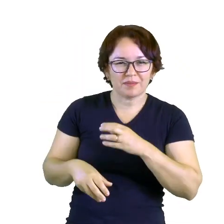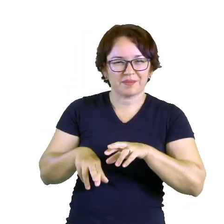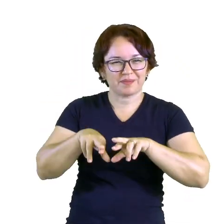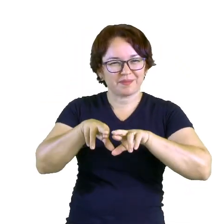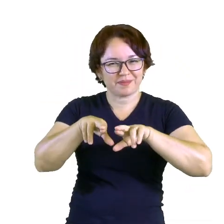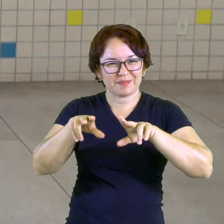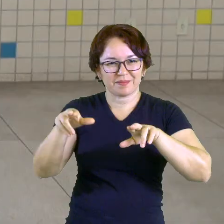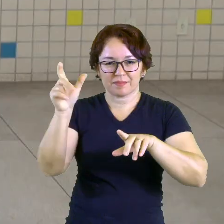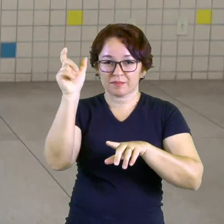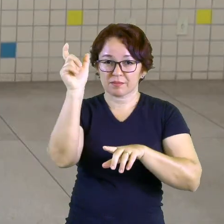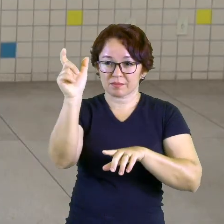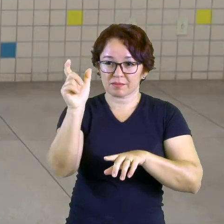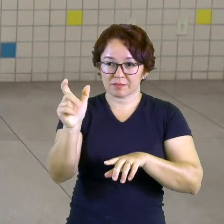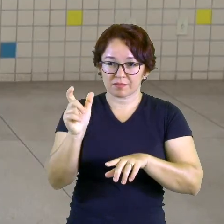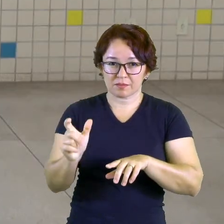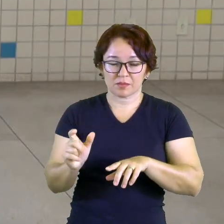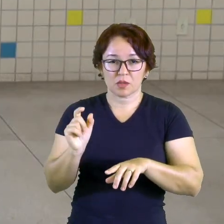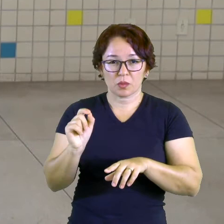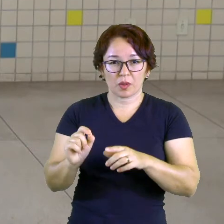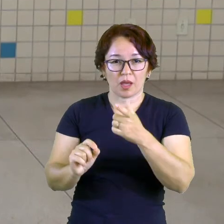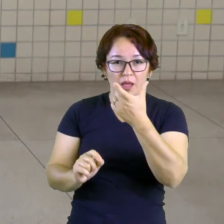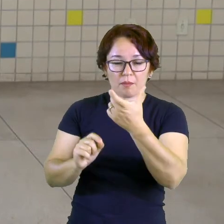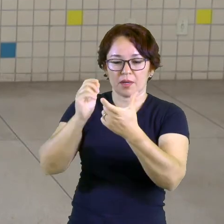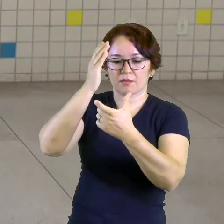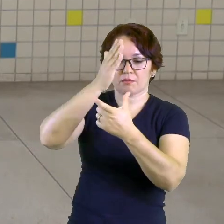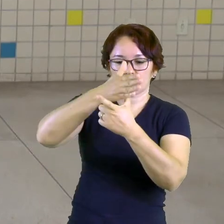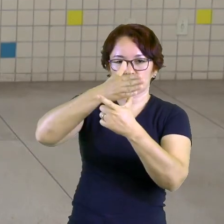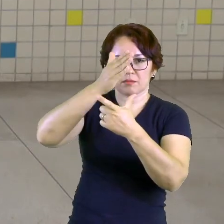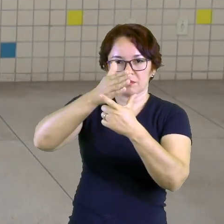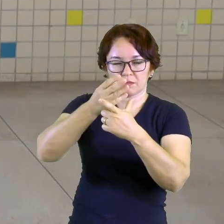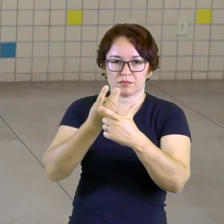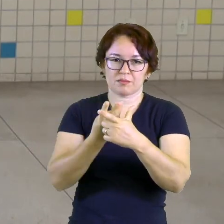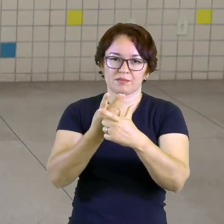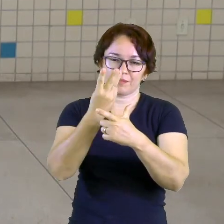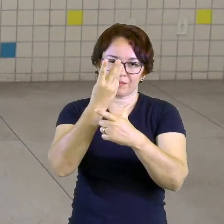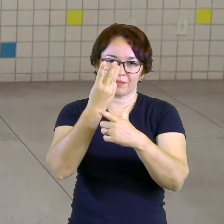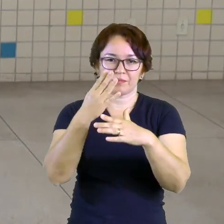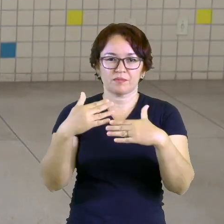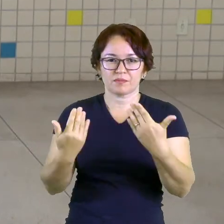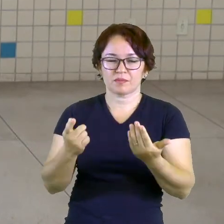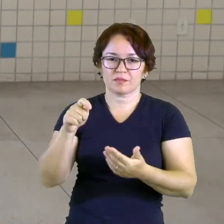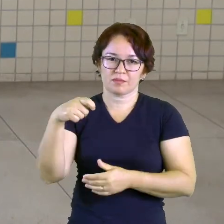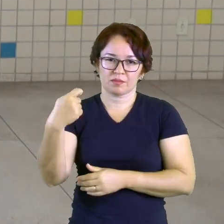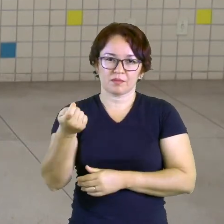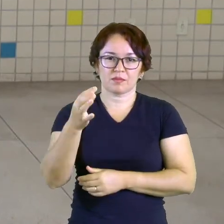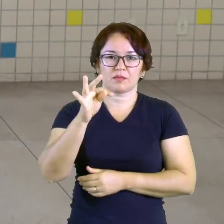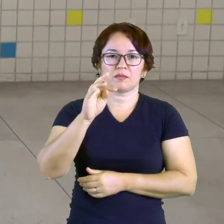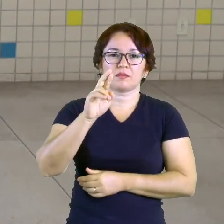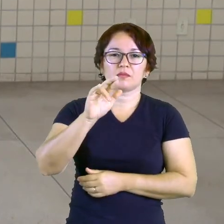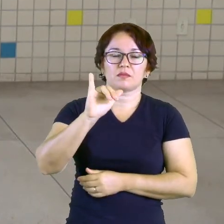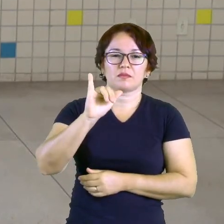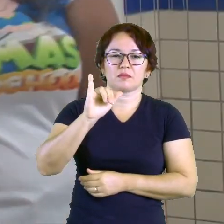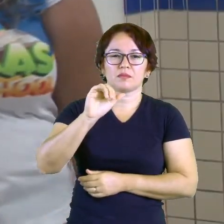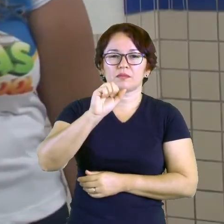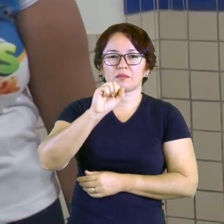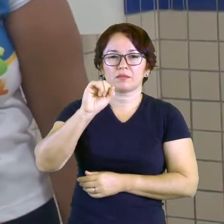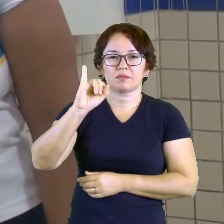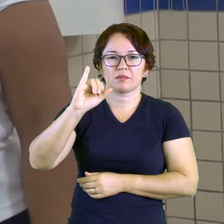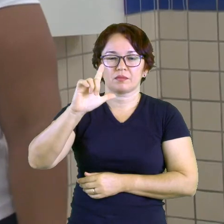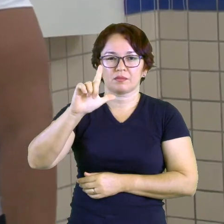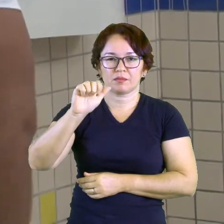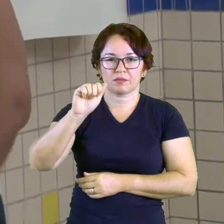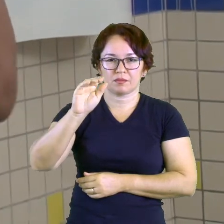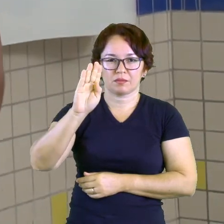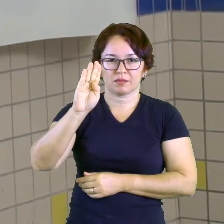são escritas com 3 sílabas. Então, elas são classificadas de trissílaba. Acabou por